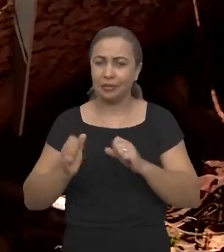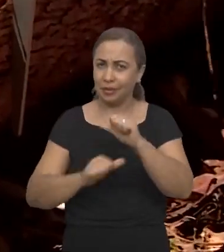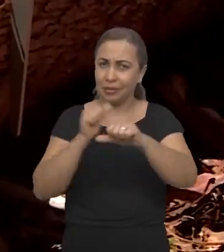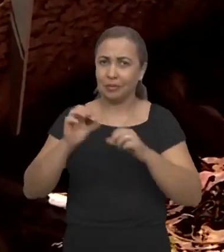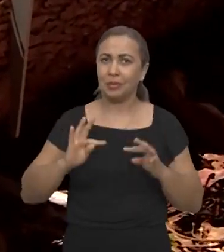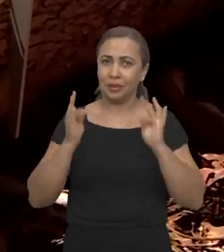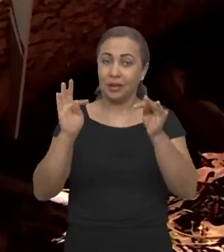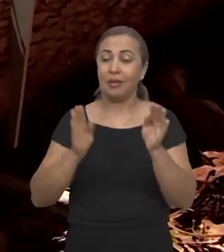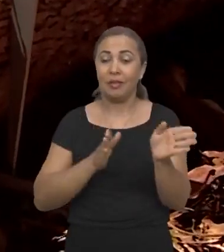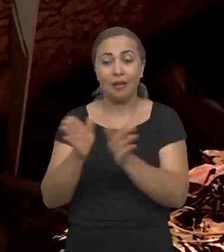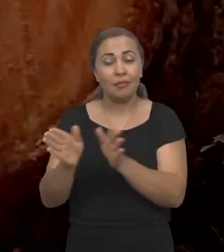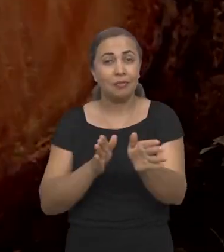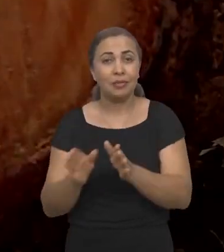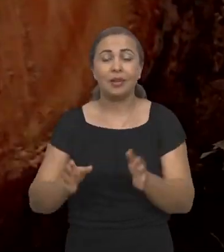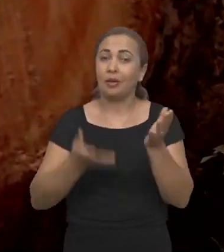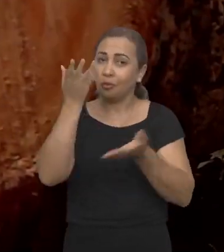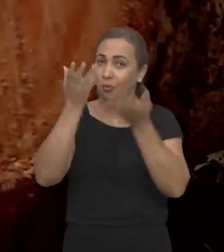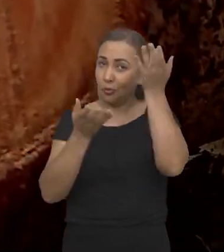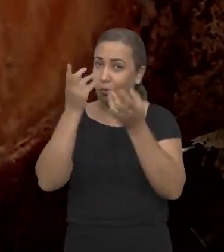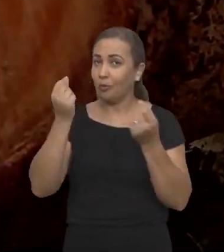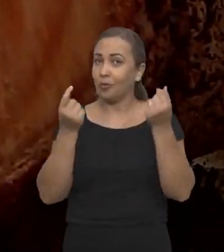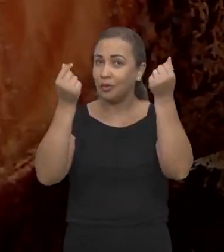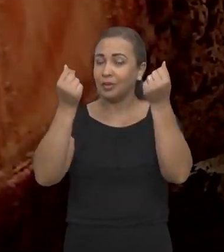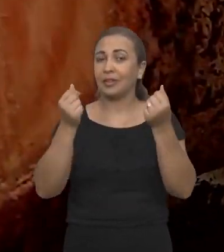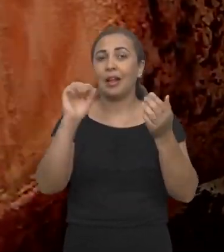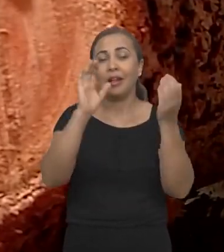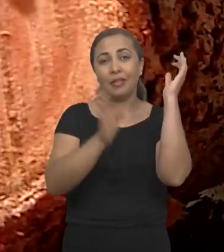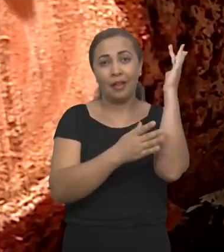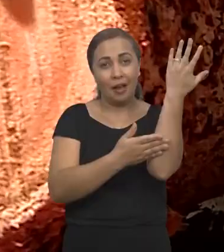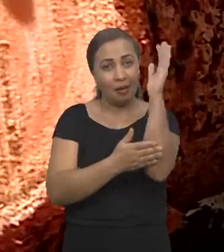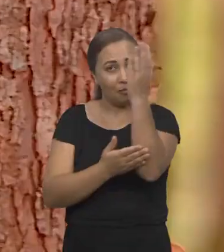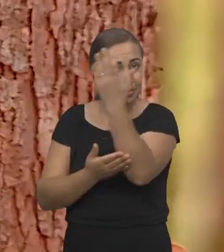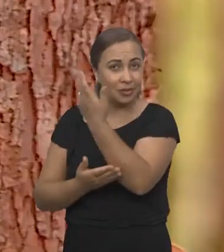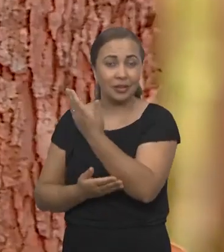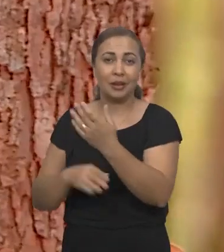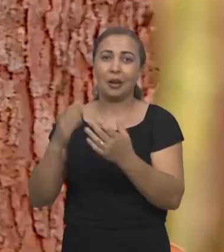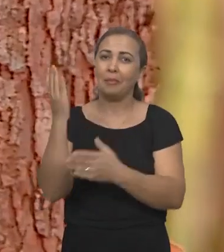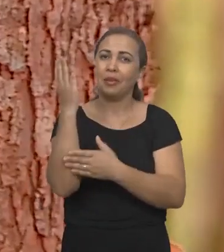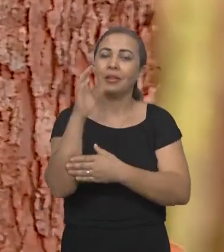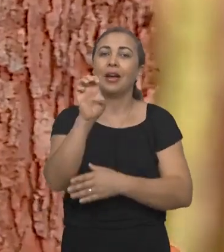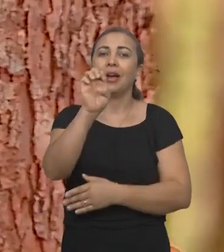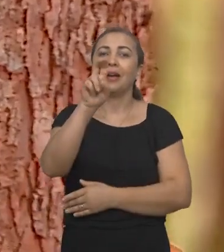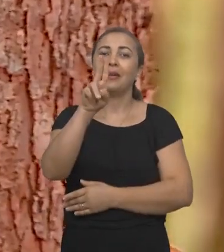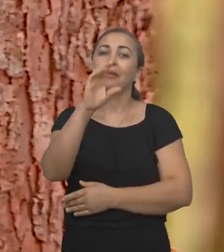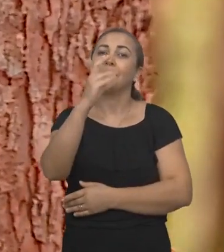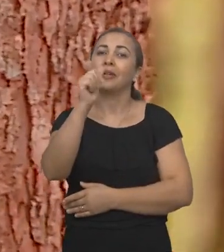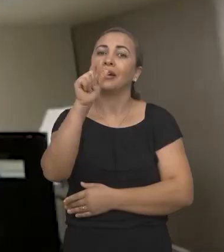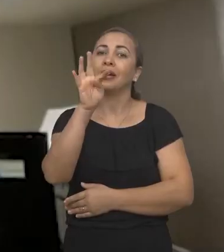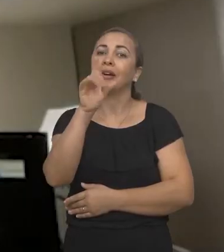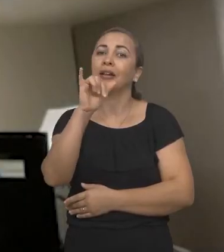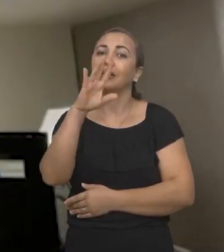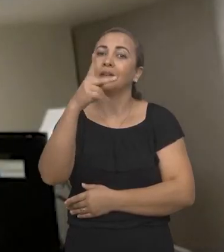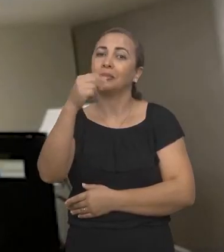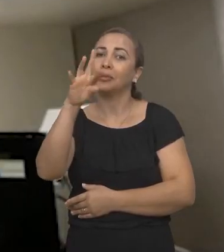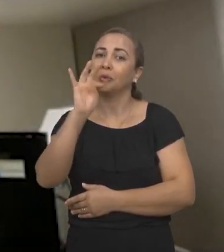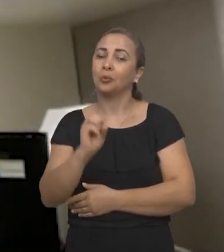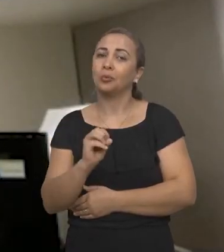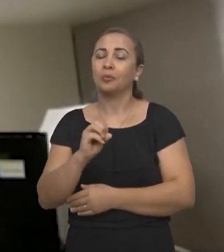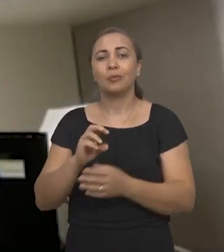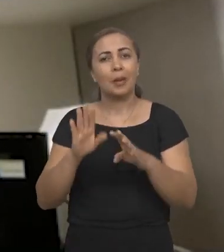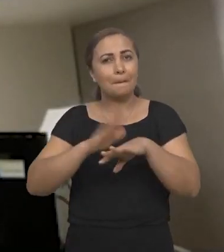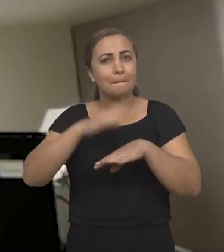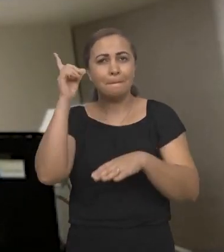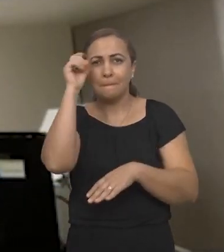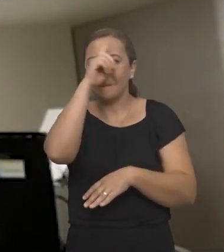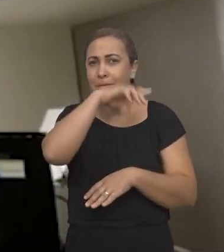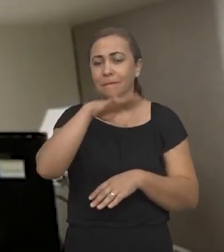técnico e a viabilidade econômico-financeira da madeira de floresta plantada de eucalipto. Uma das maiores